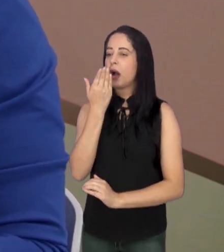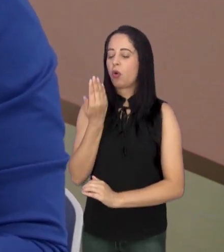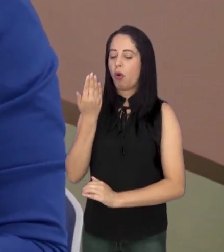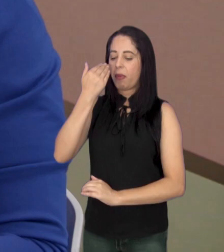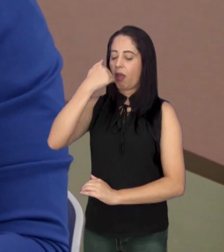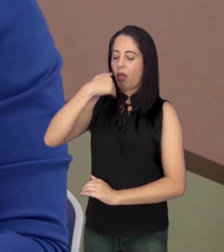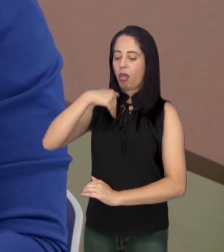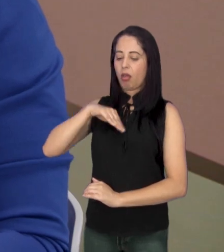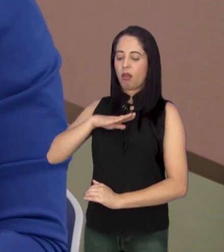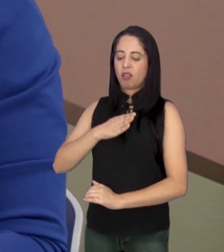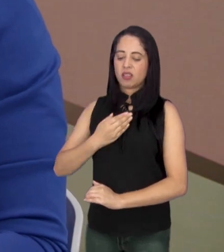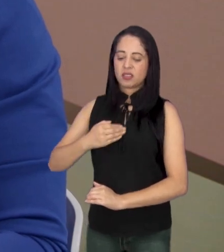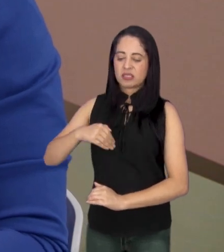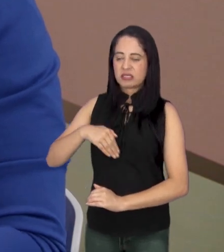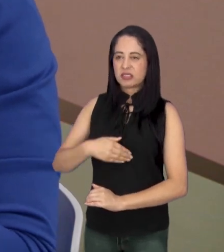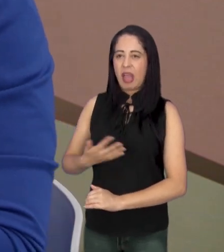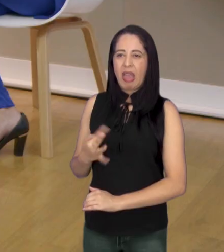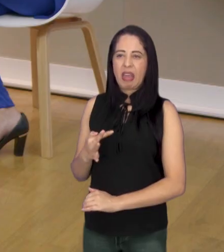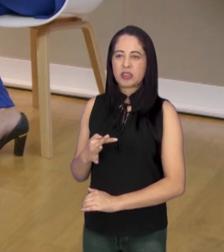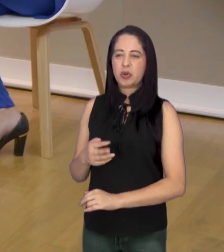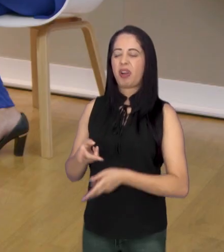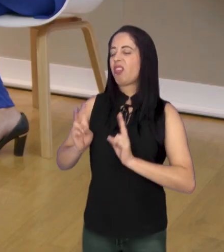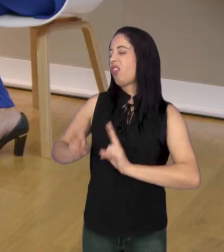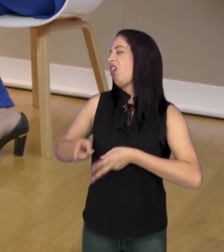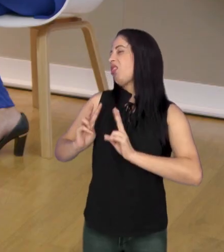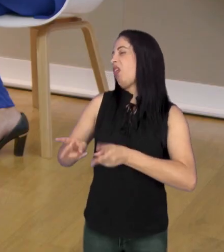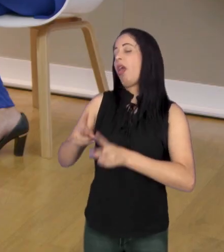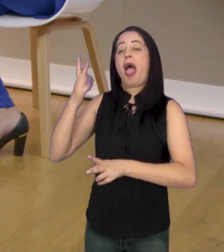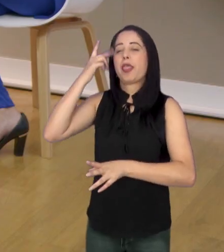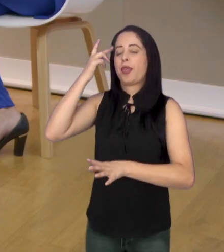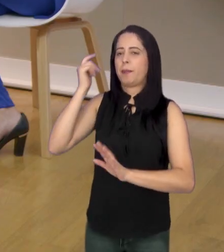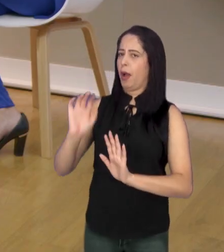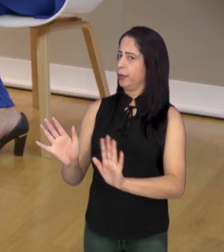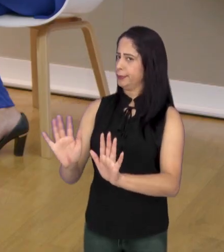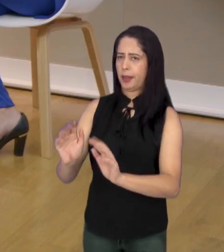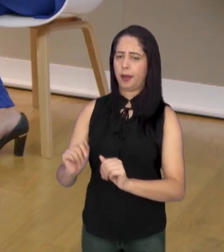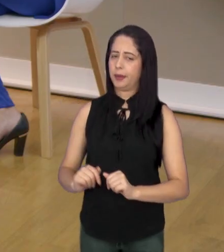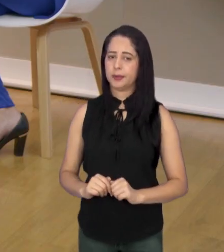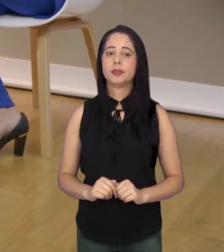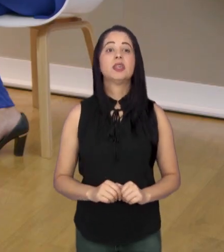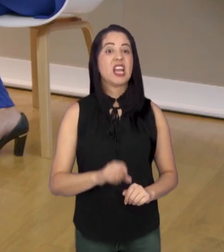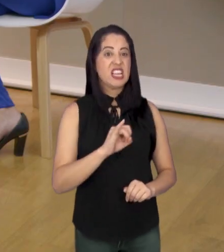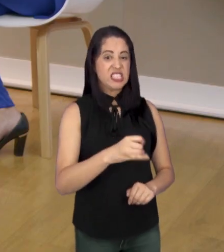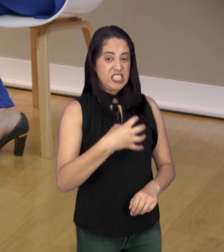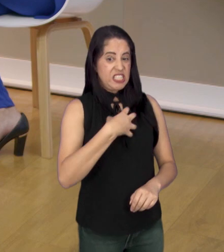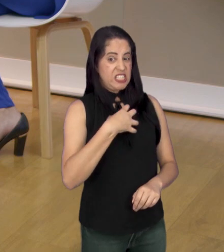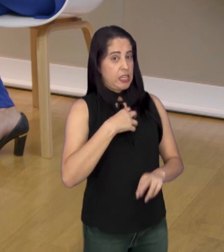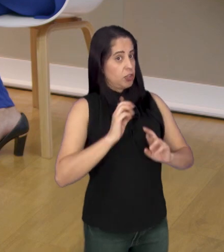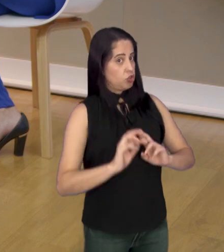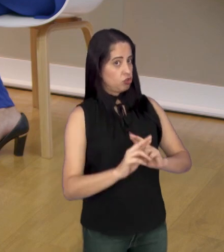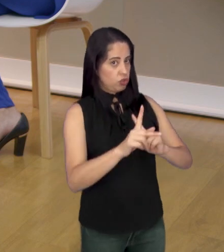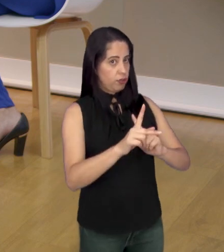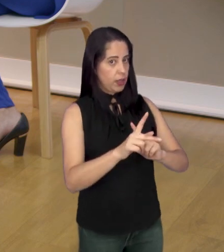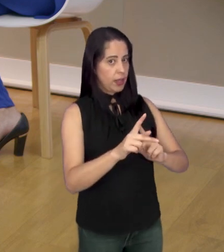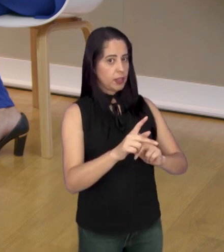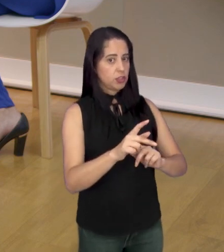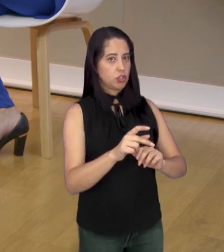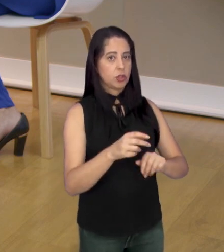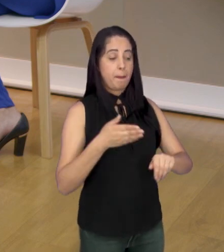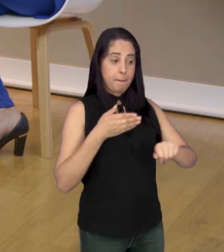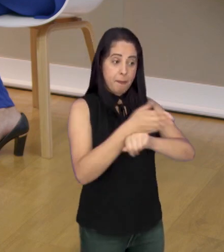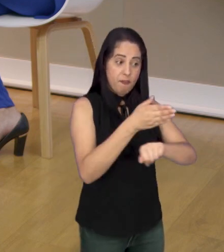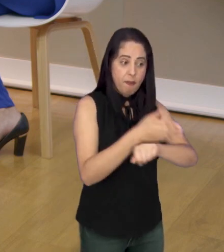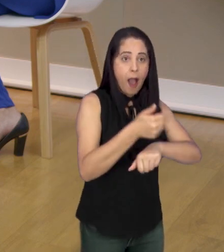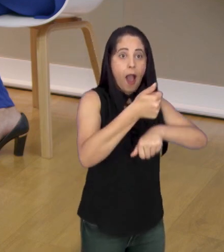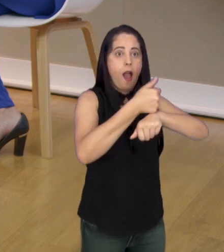com ele, mas não é normal. Não é normal. Qualquer sintoma aí, qualquer desconforto alimentar, é bom procurar